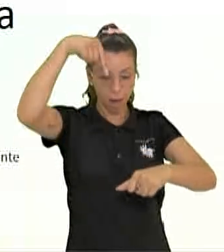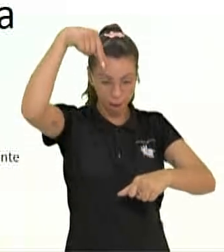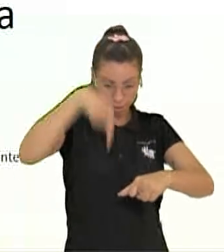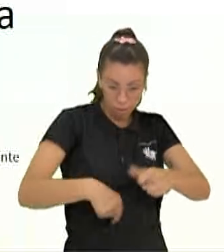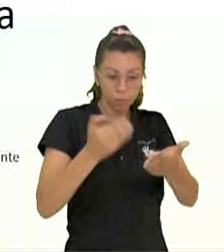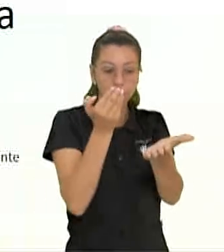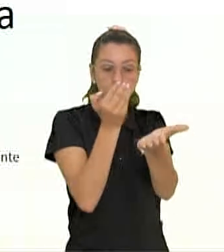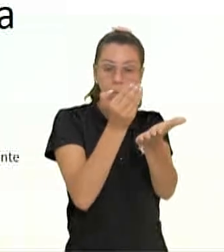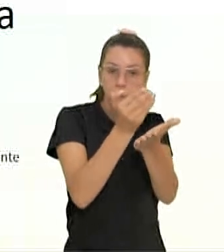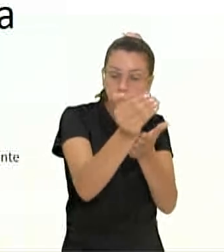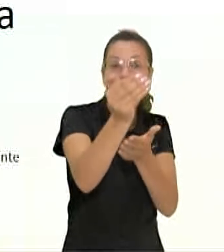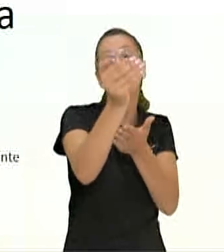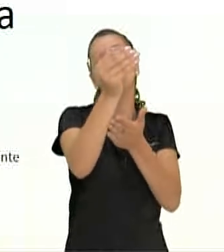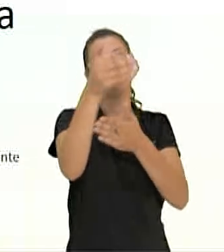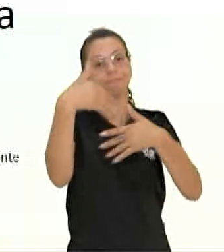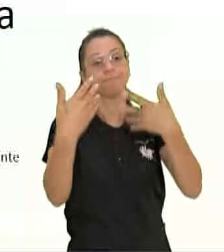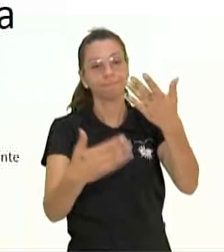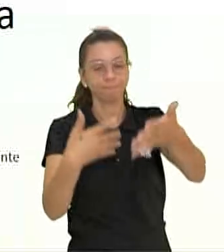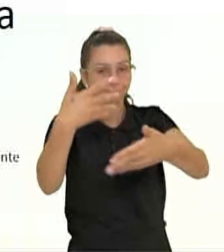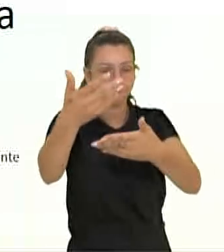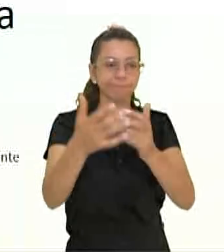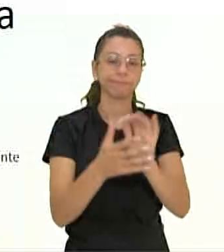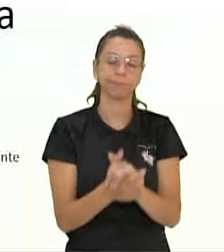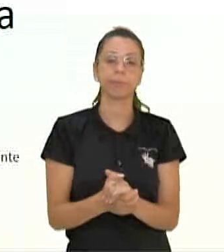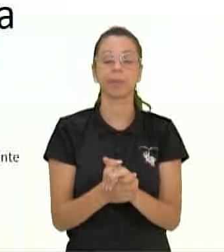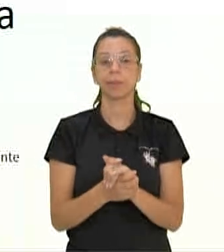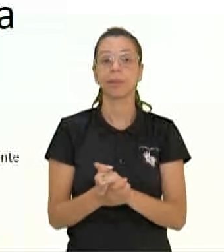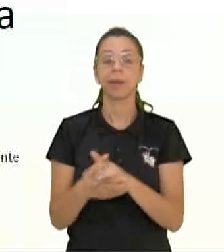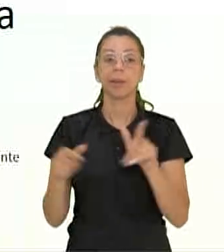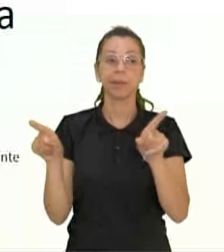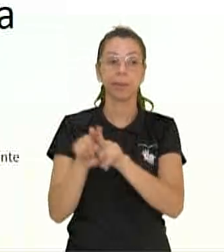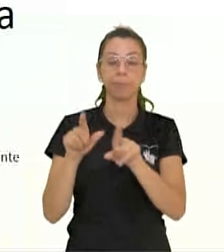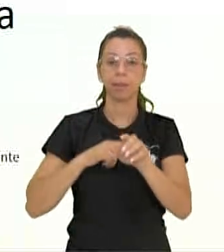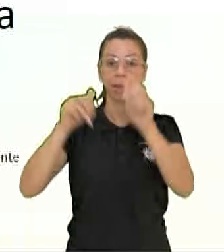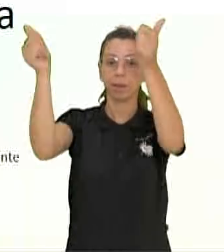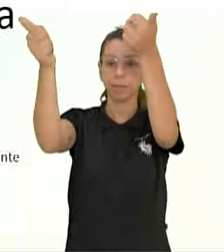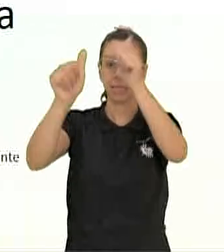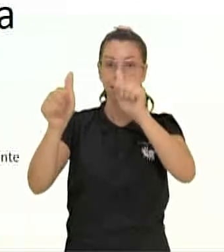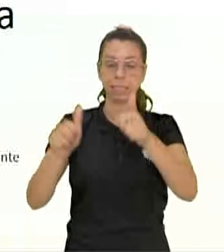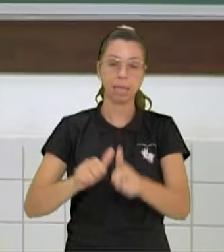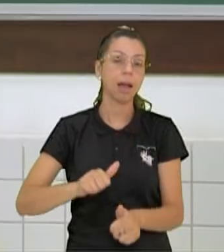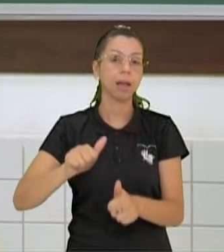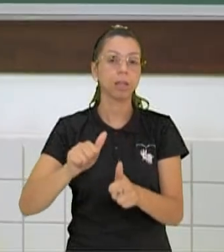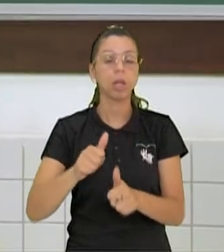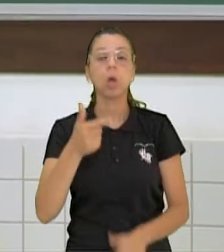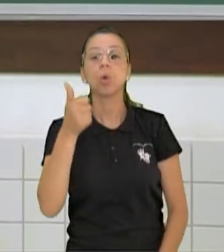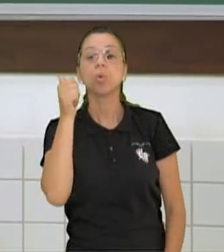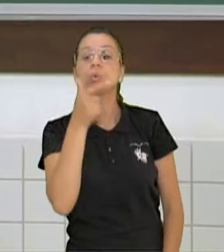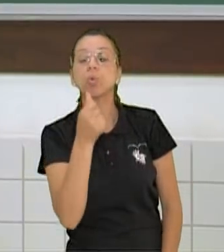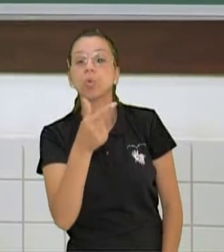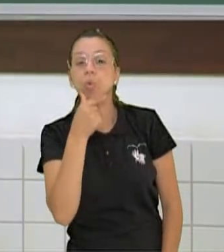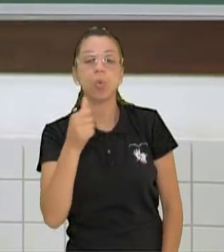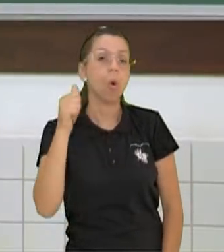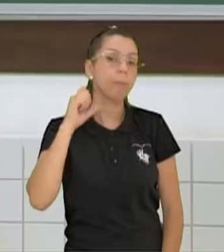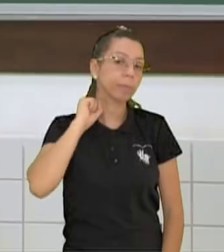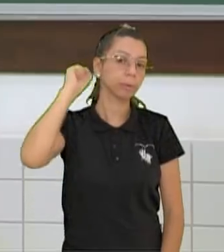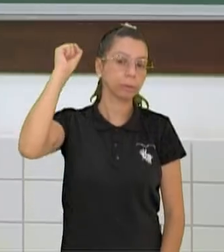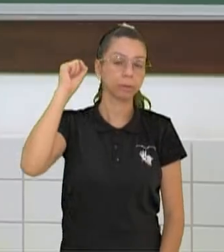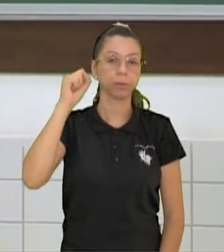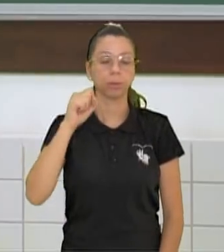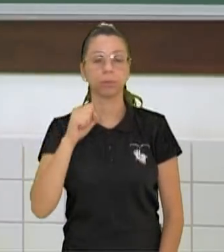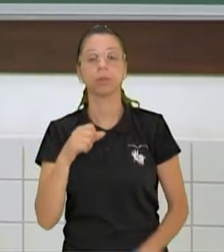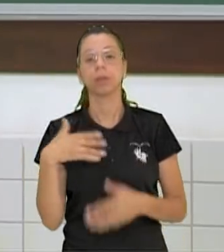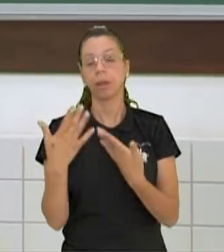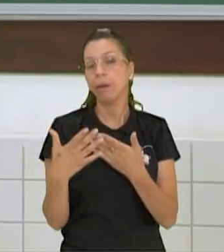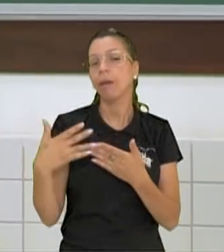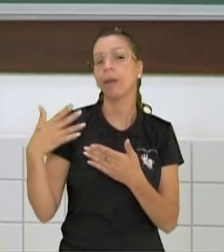vila, tudo mais, tudo mais. Uma das atrações da praça é a estátua de Tiradentes, que é um personagem histórico envolvido